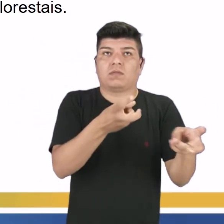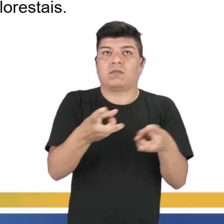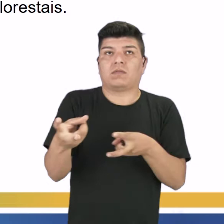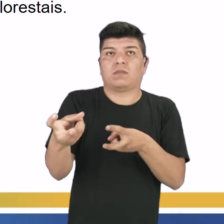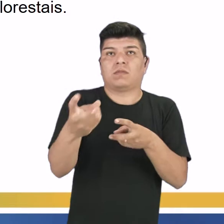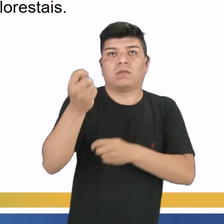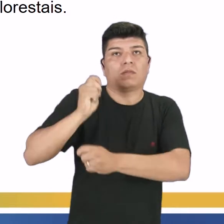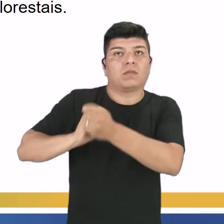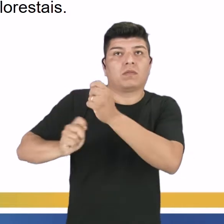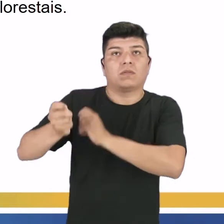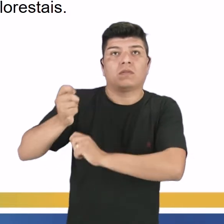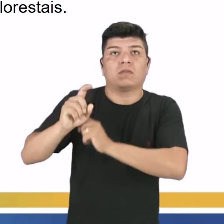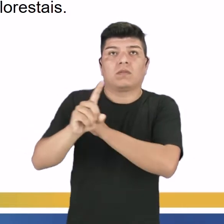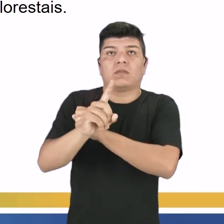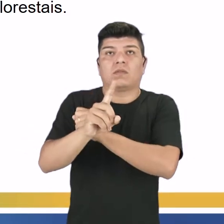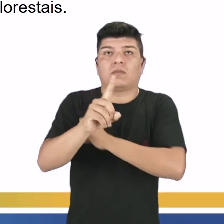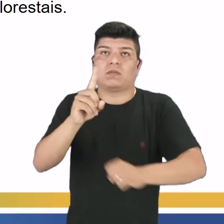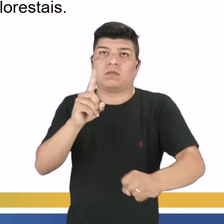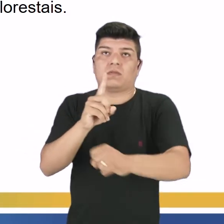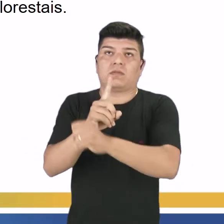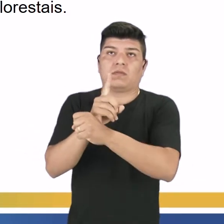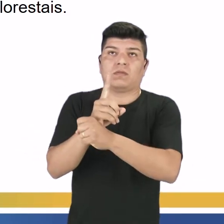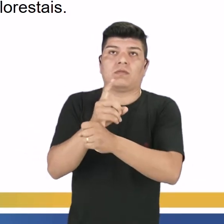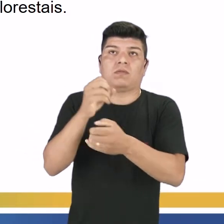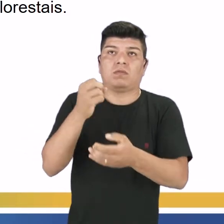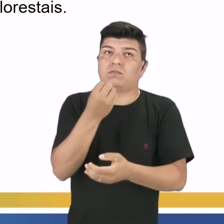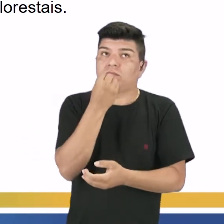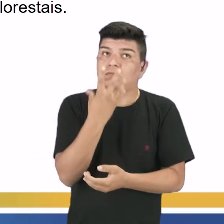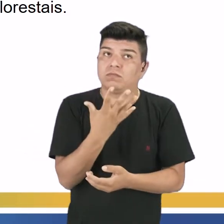e econômicos dos serviços e dos benefícios